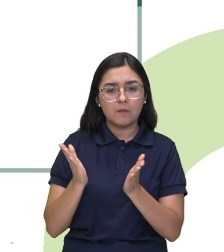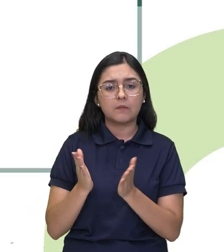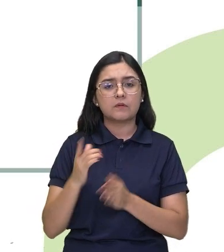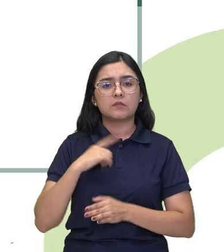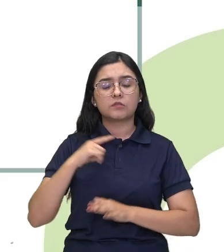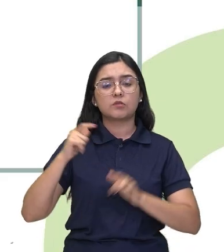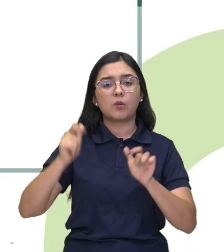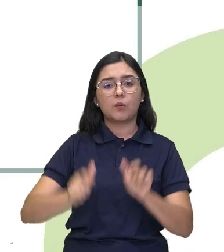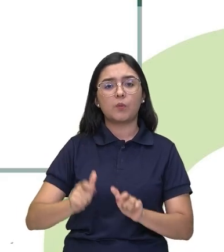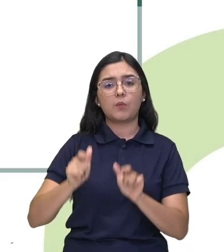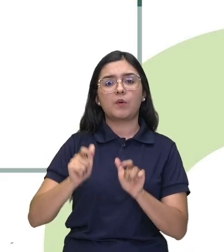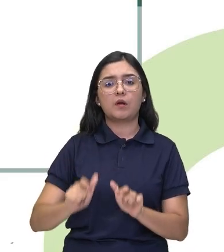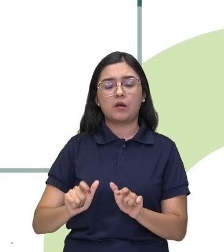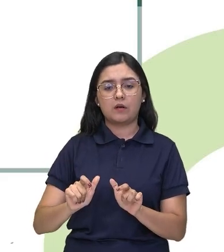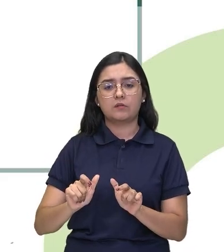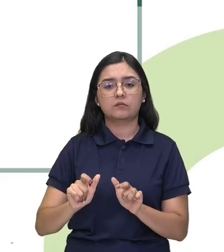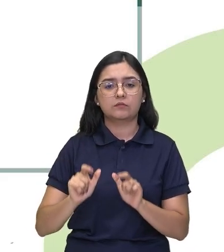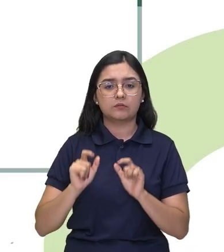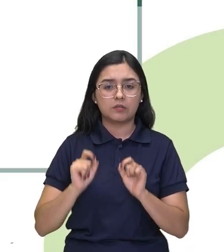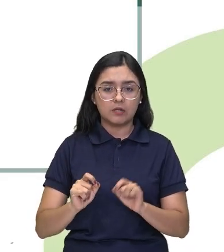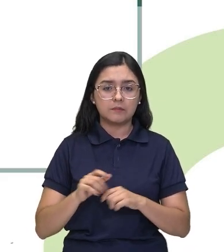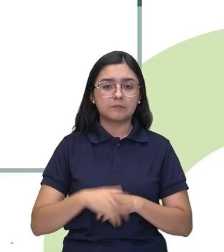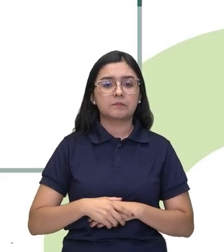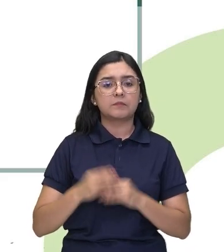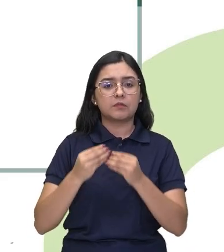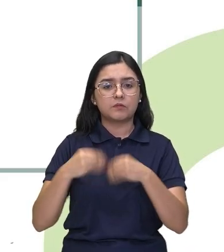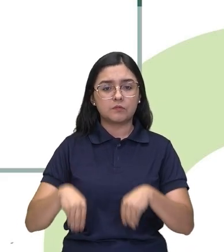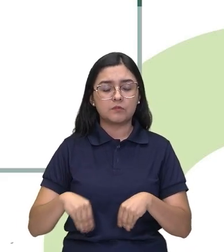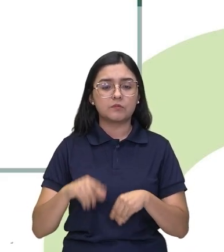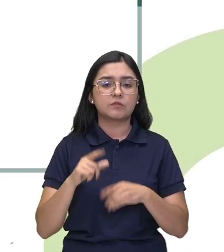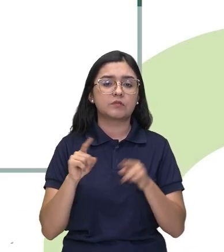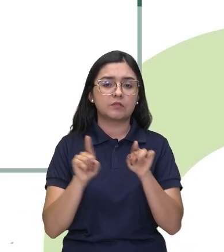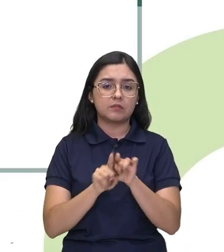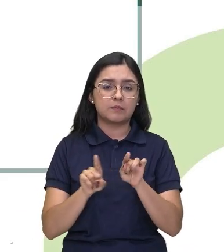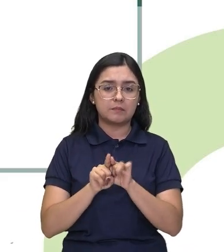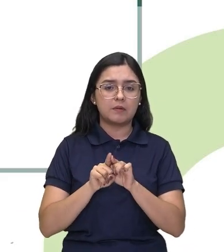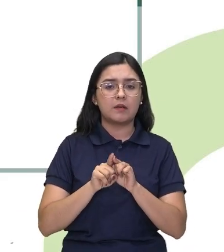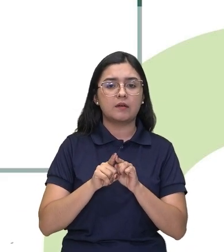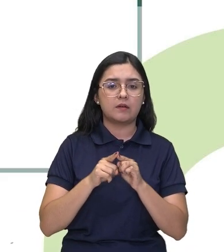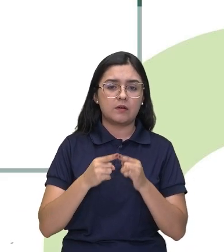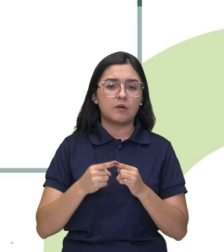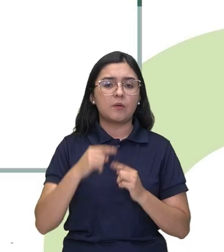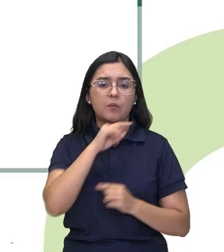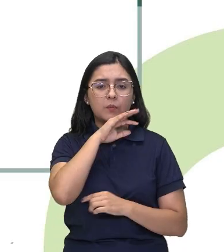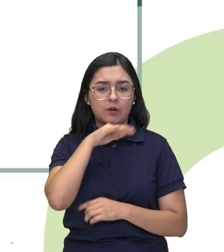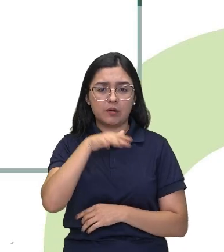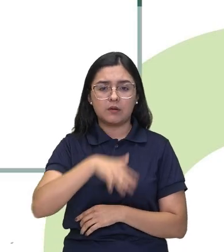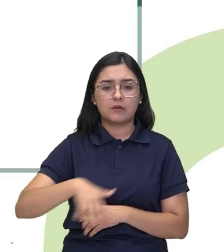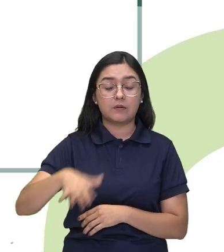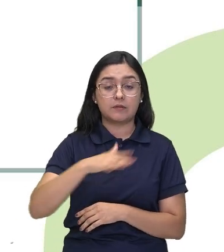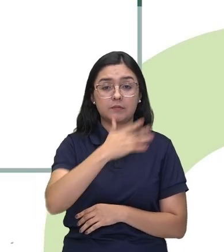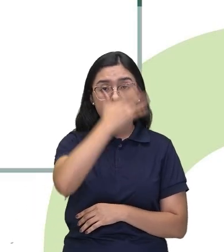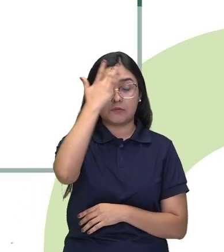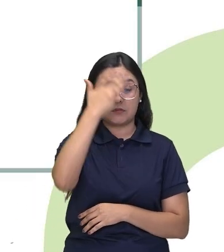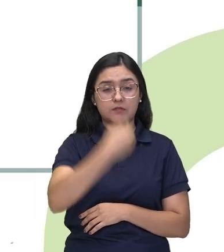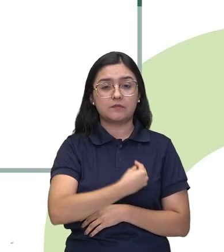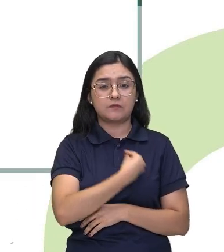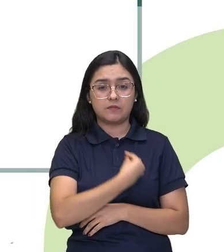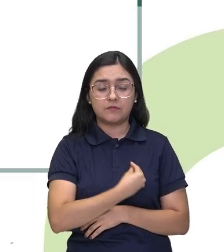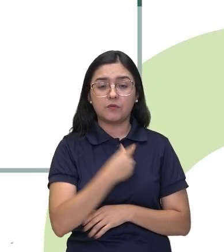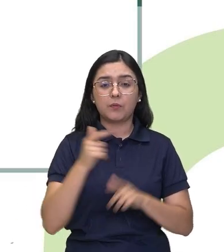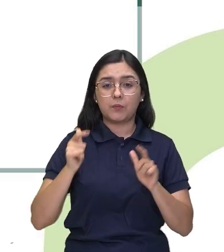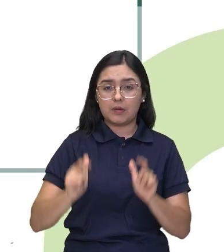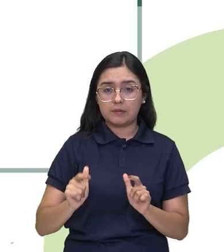poluição, onde tem degradação ambiental, onde tem riscos à saúde. Então, as pessoas que vivem em lugares como esse, não é mesmo, professor Luiz